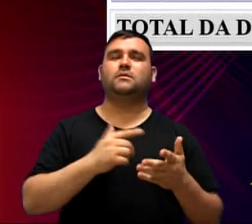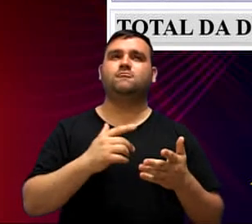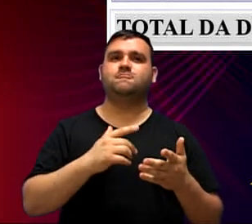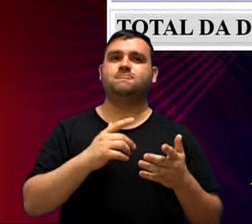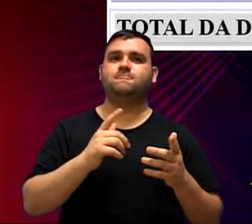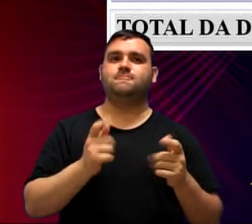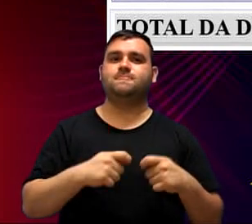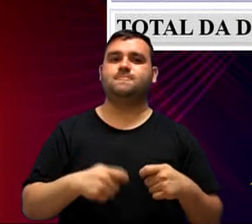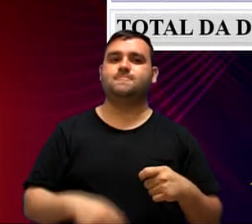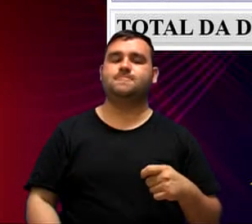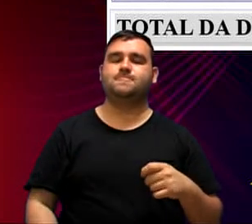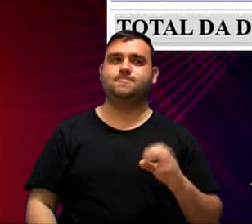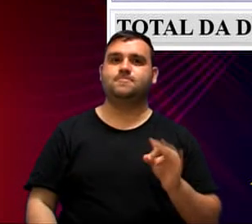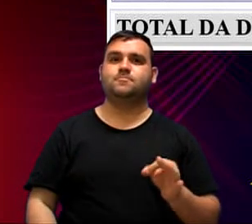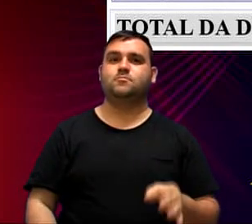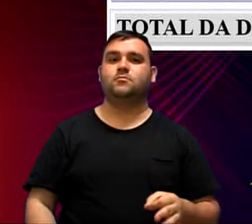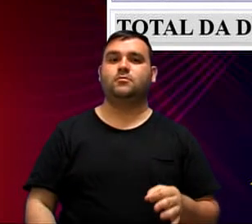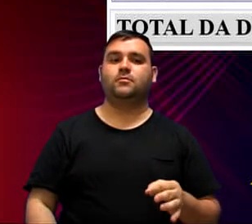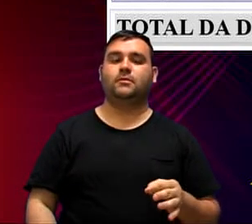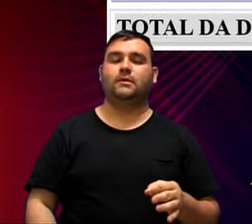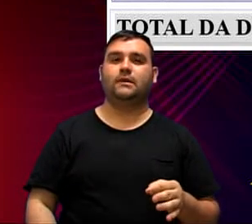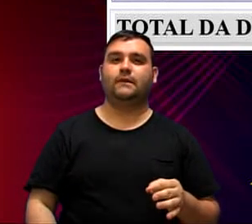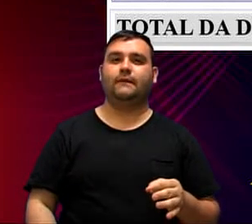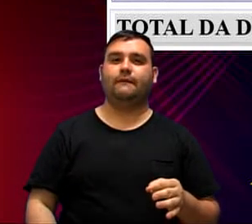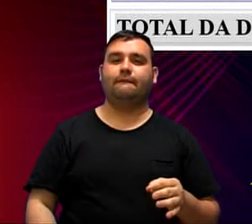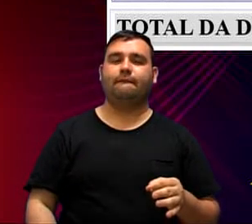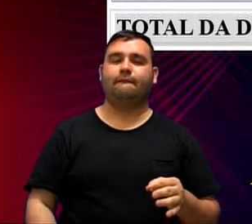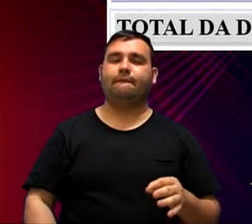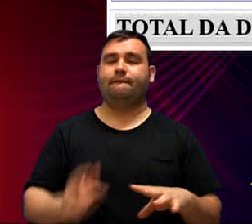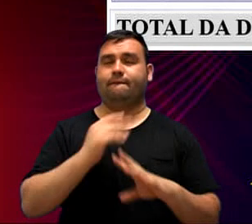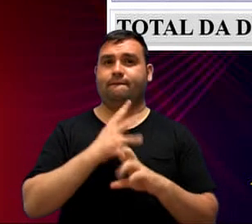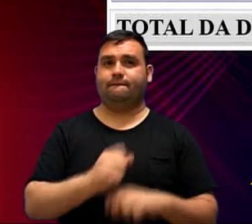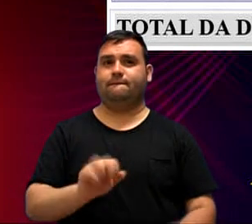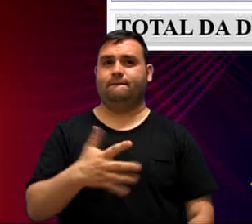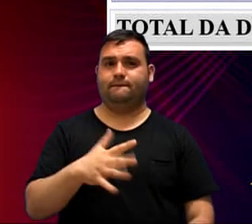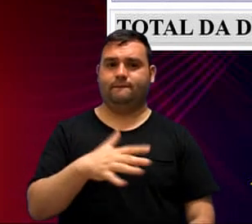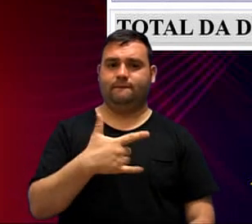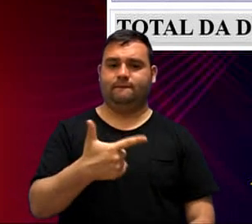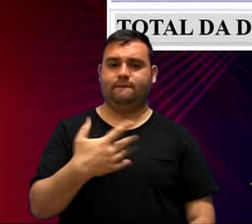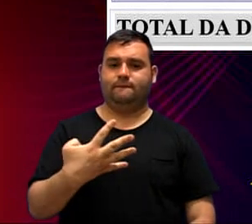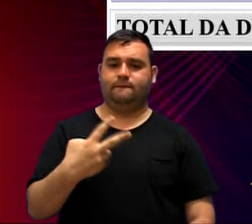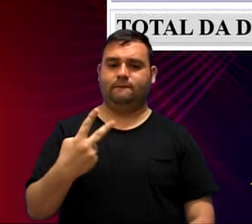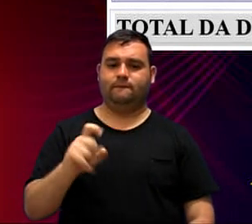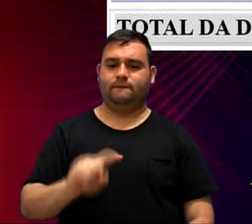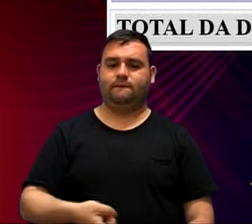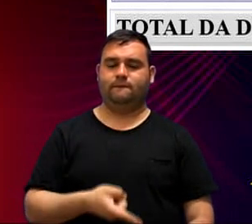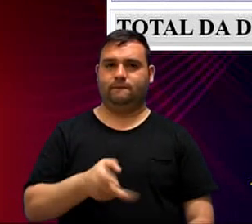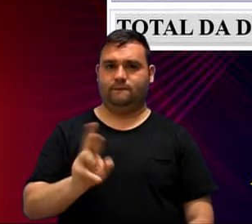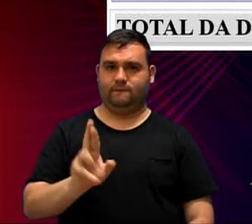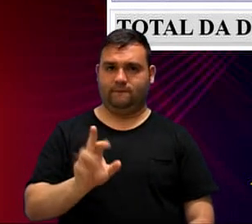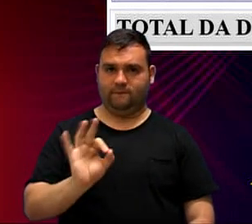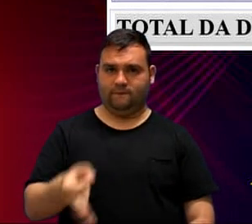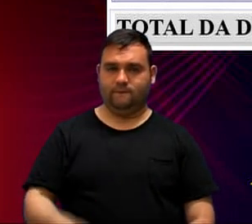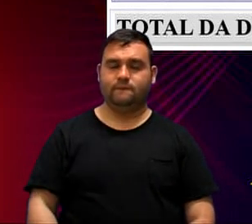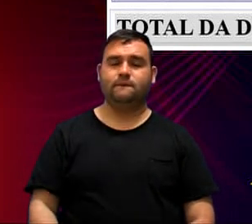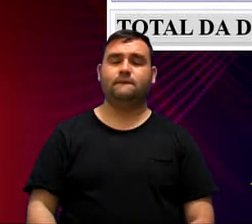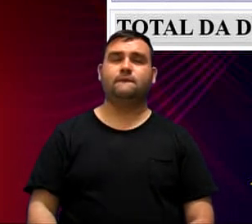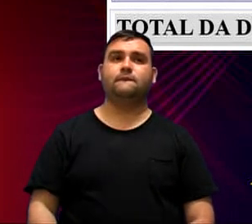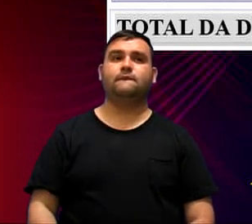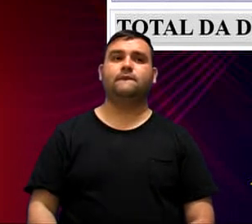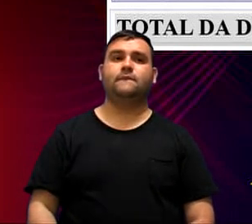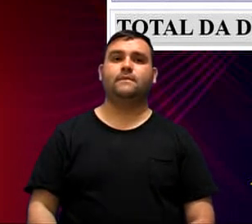frente, isso, né? Capa de frente. Dá um total de aproximadamente 242 milhões de reais.